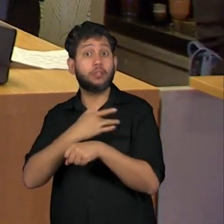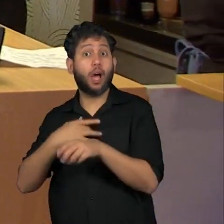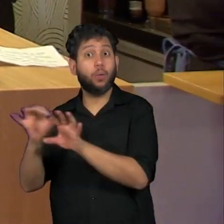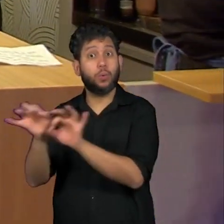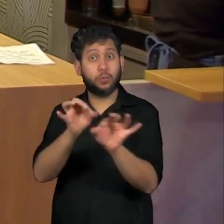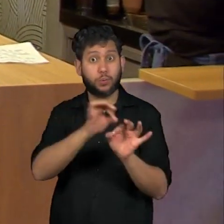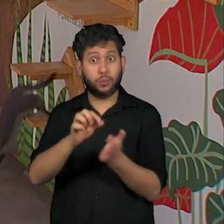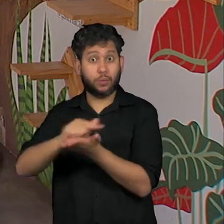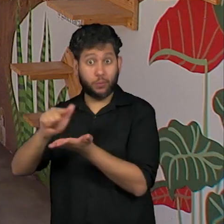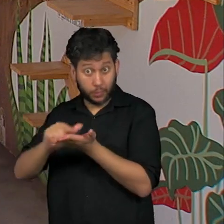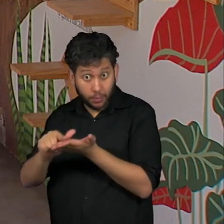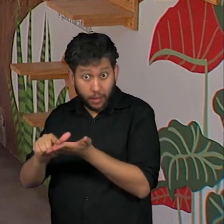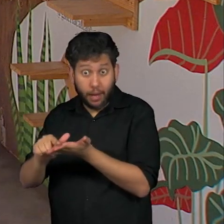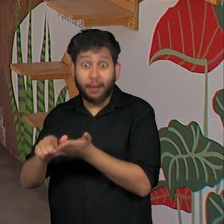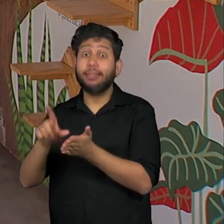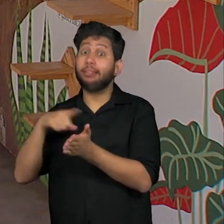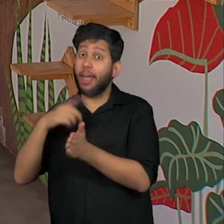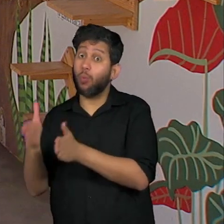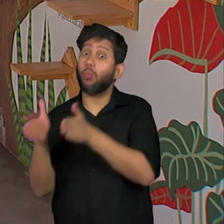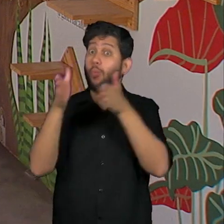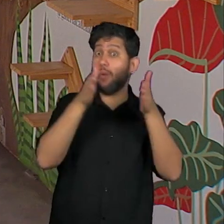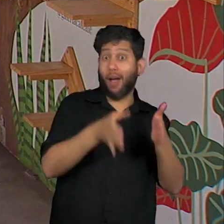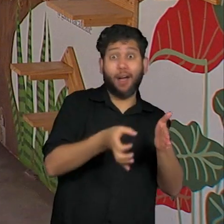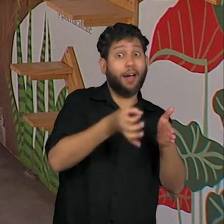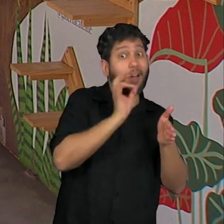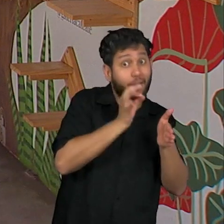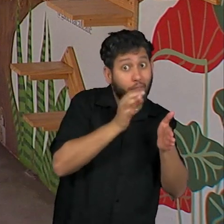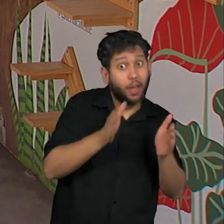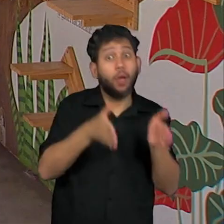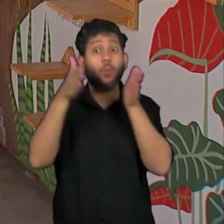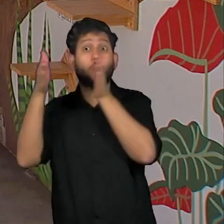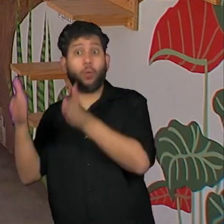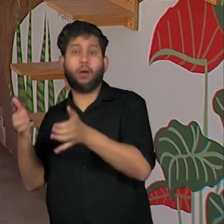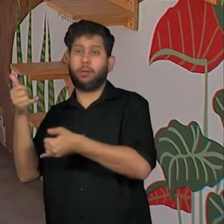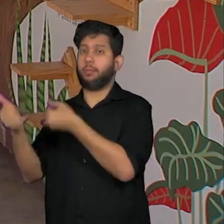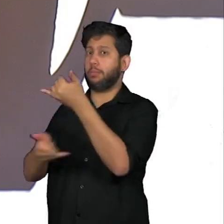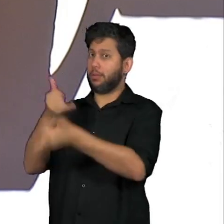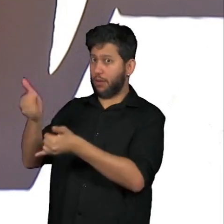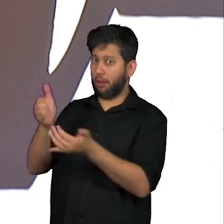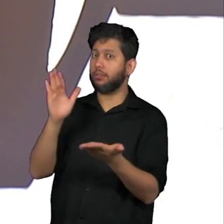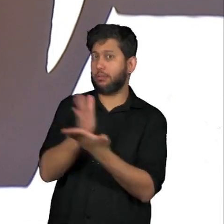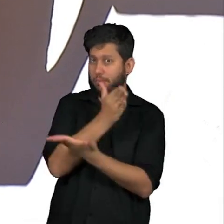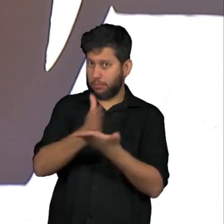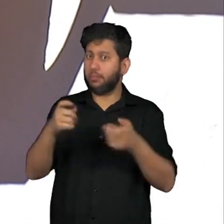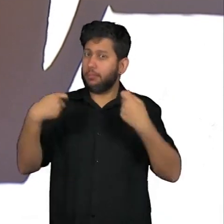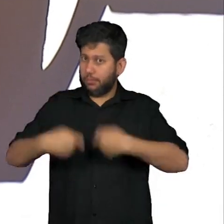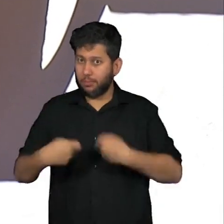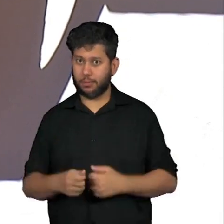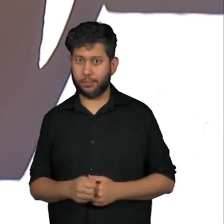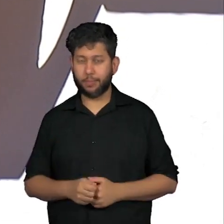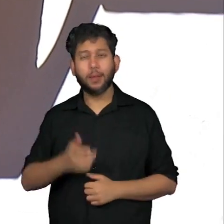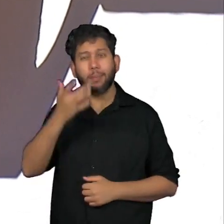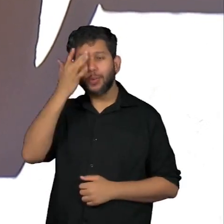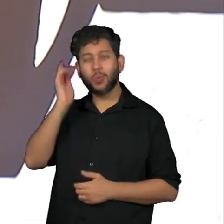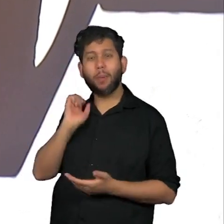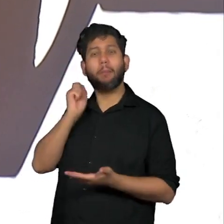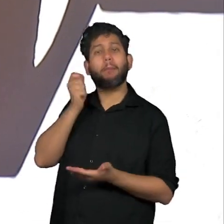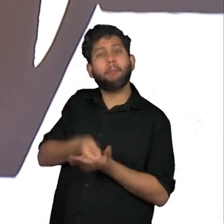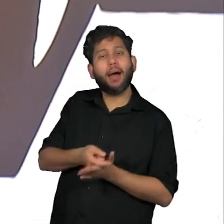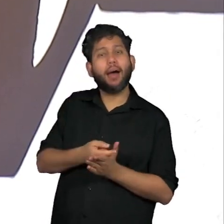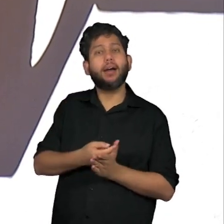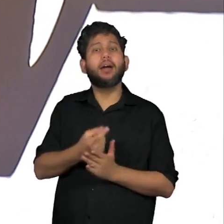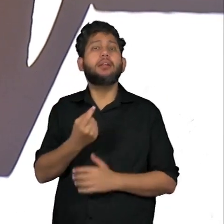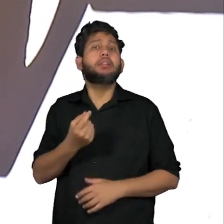da cafeteria é bem controlado, inclusive para evitar fugas. Os visitantes pagam uma taxa pela visita